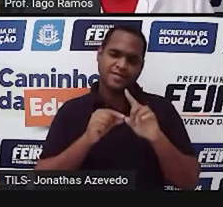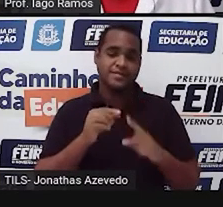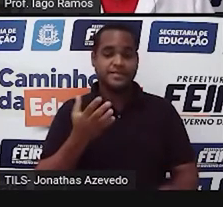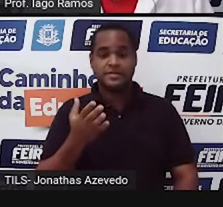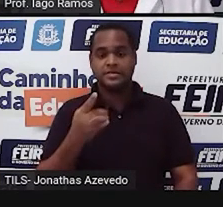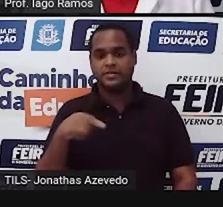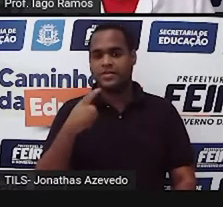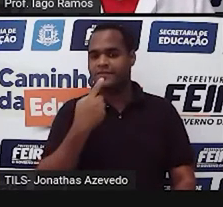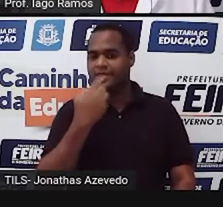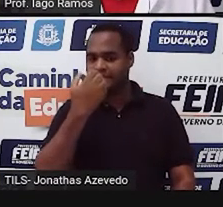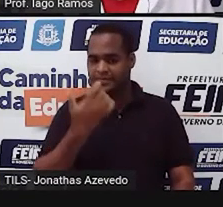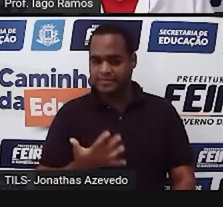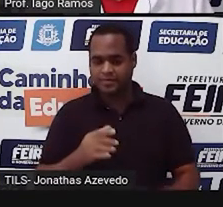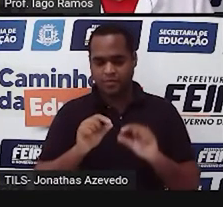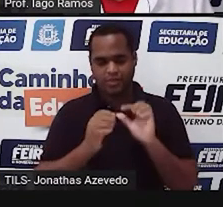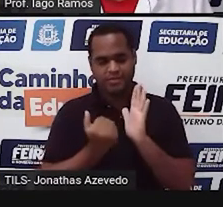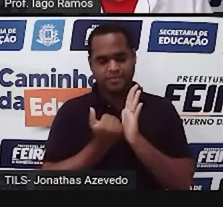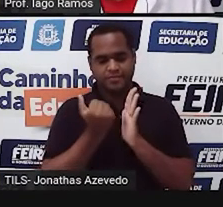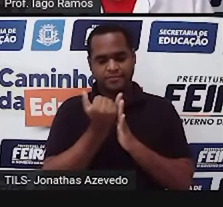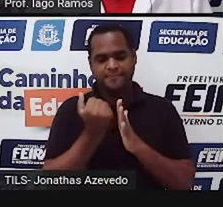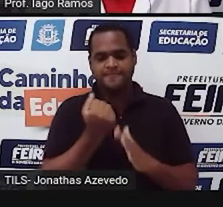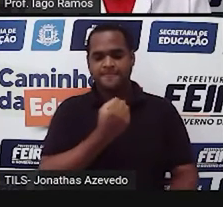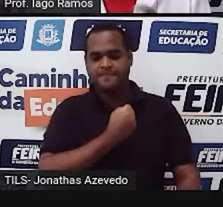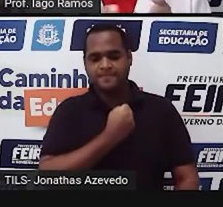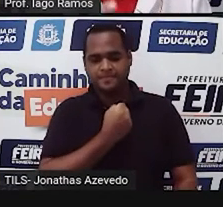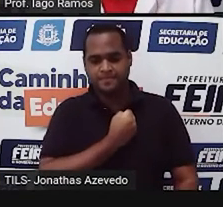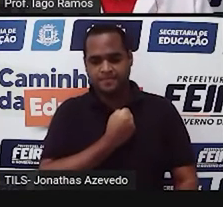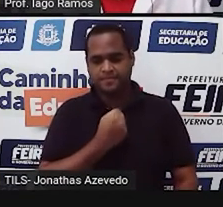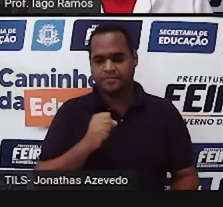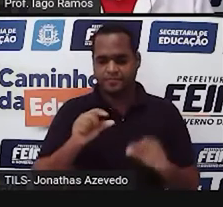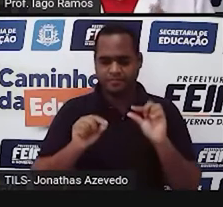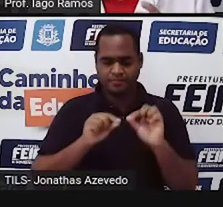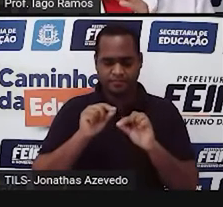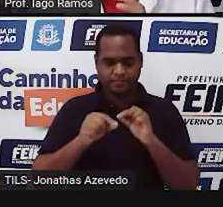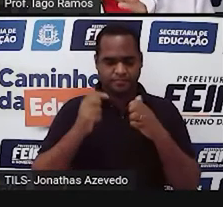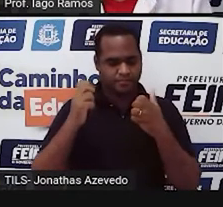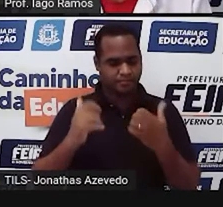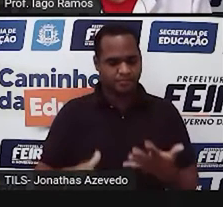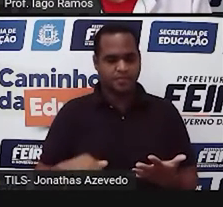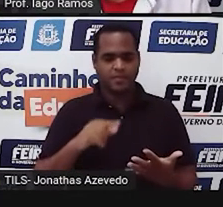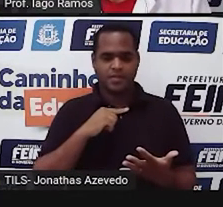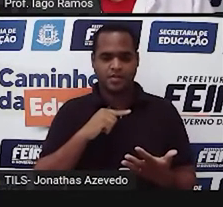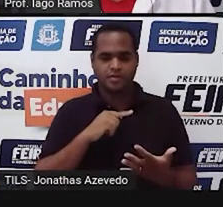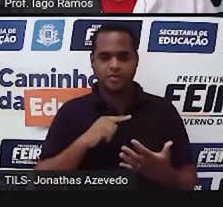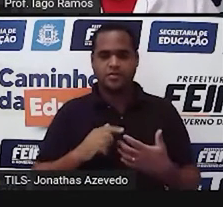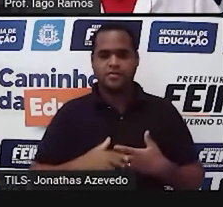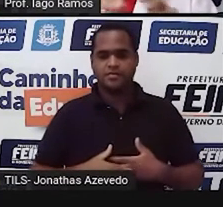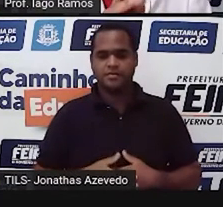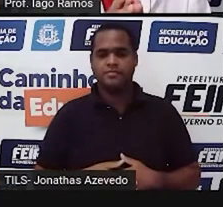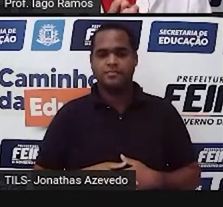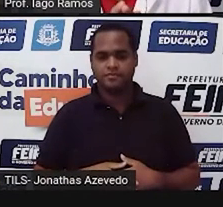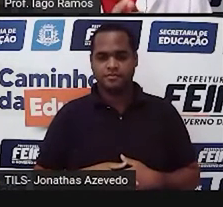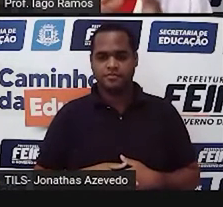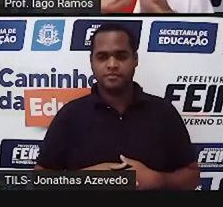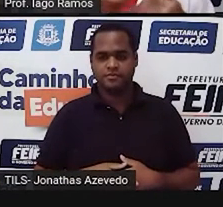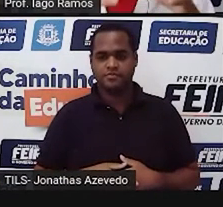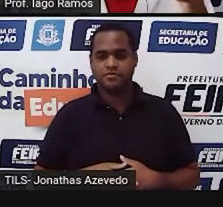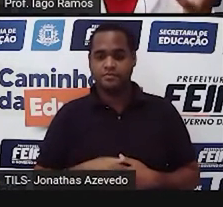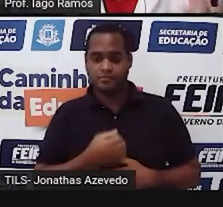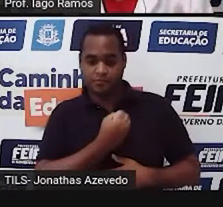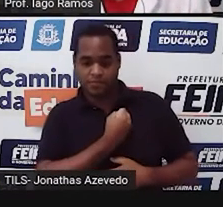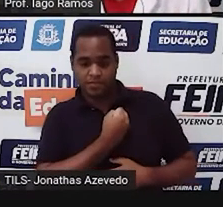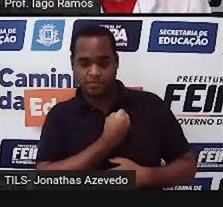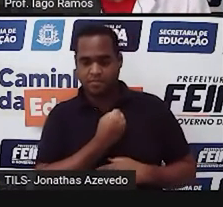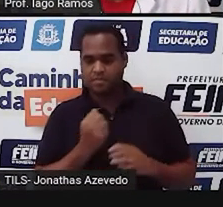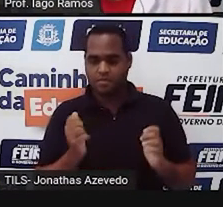é um pouco mais sobre números e esses números que a gente já vi e eles formam